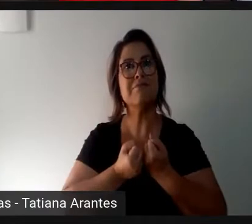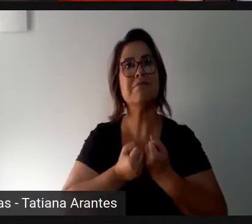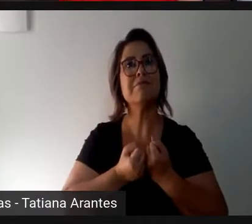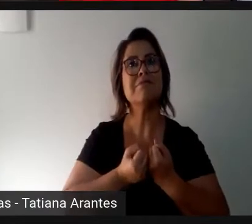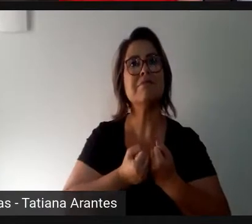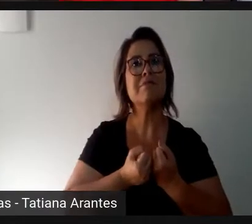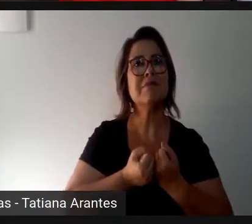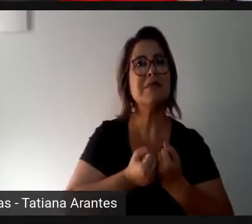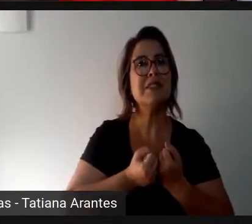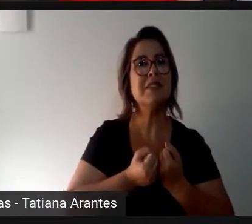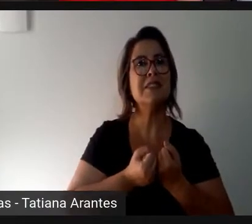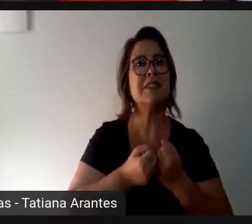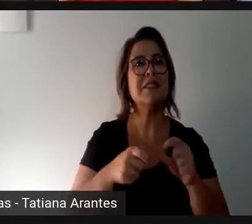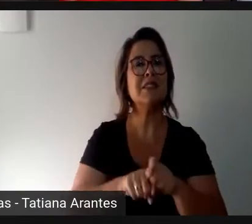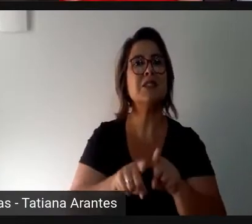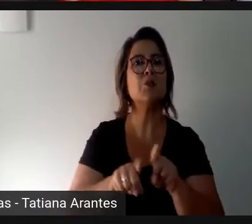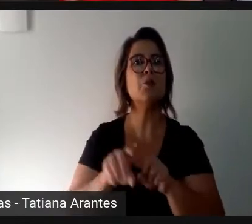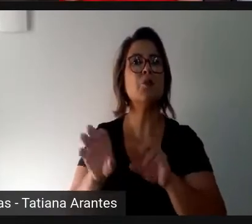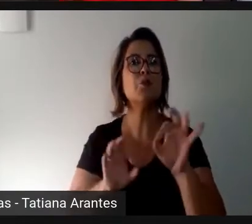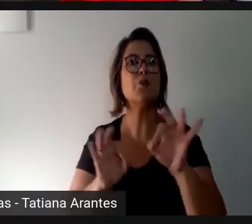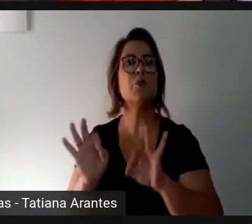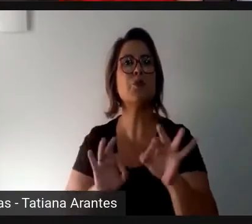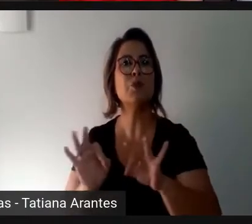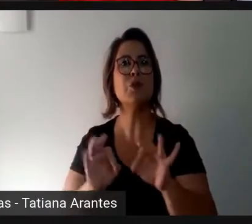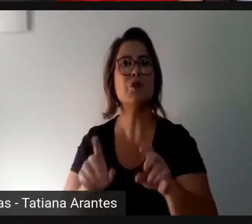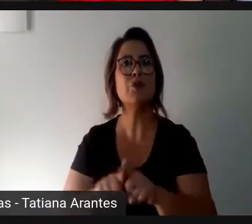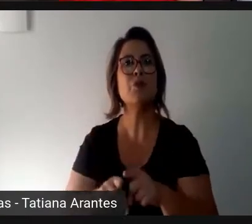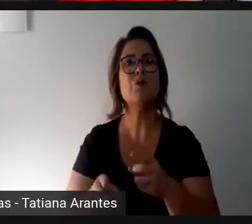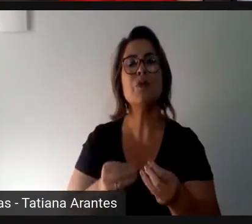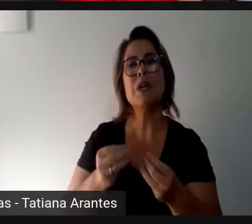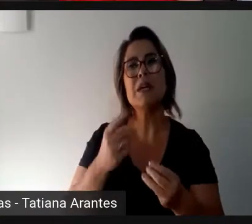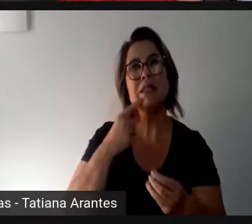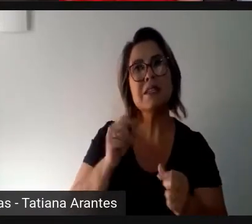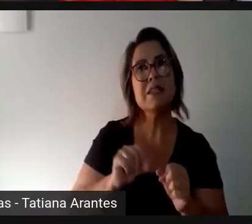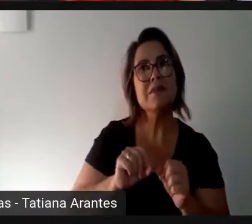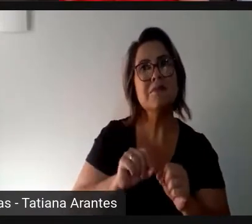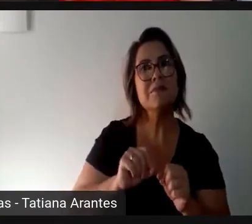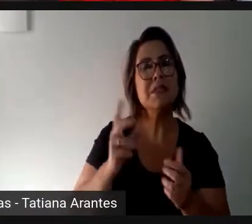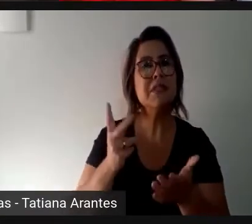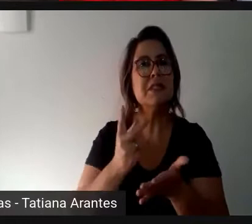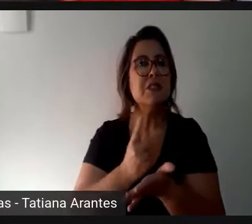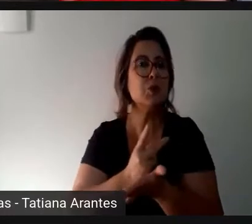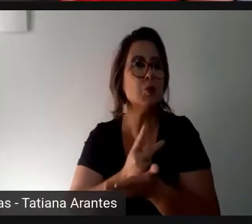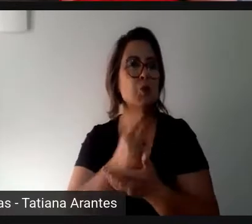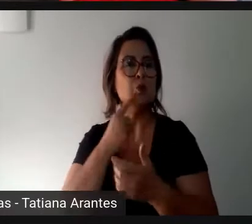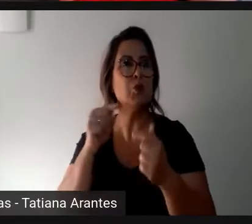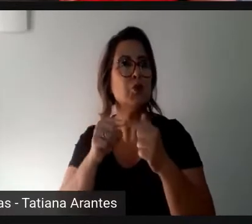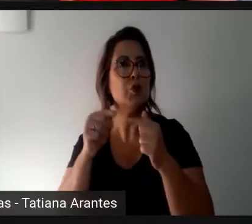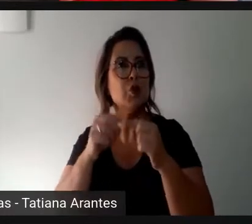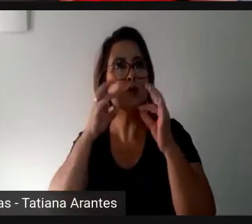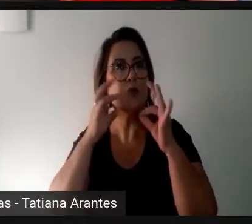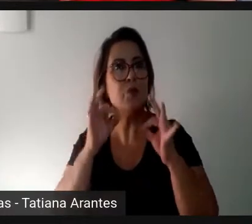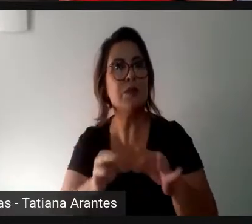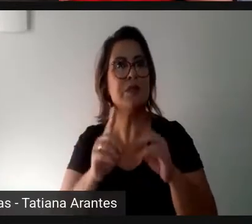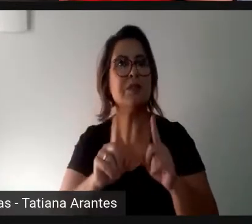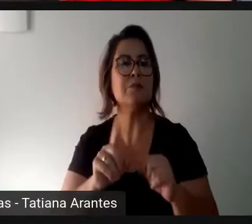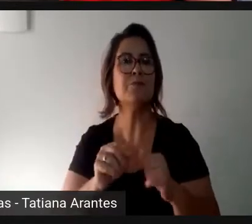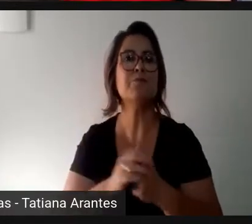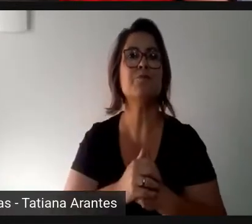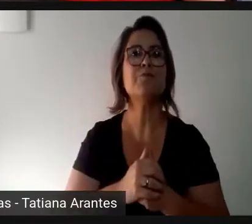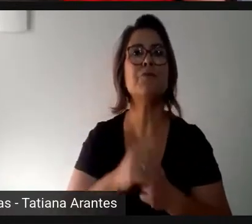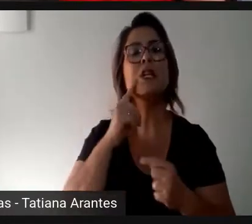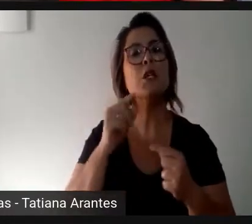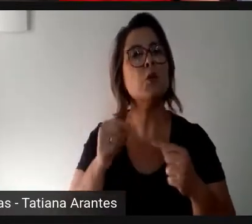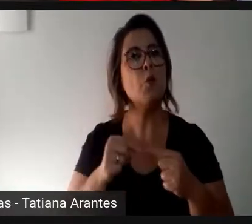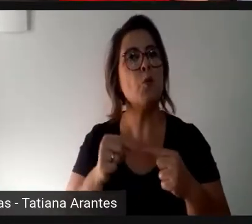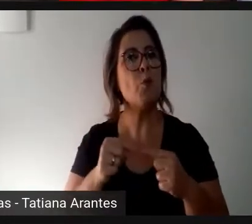de compliance estruturado, ou elas estão em vias de implantar esse setor de compliance, né? Aqui a gente delimita o objeto, então, do